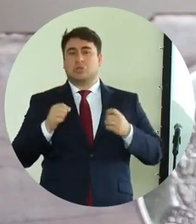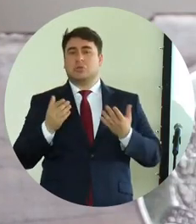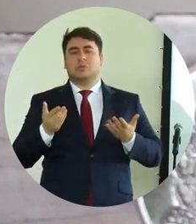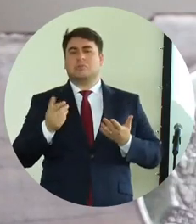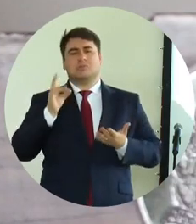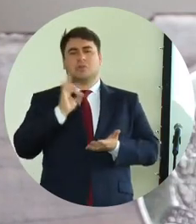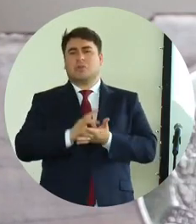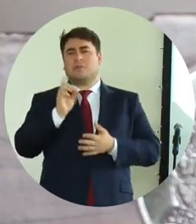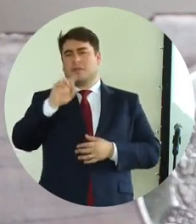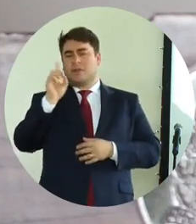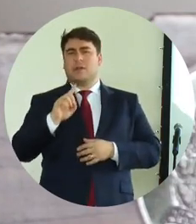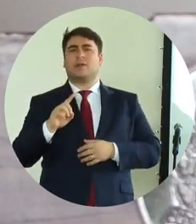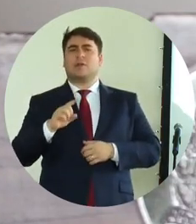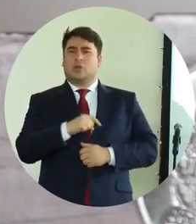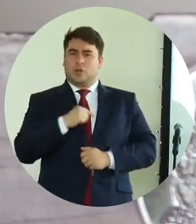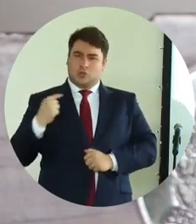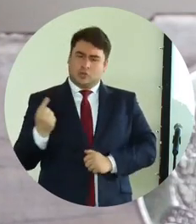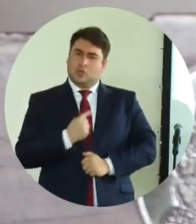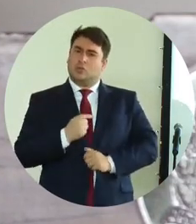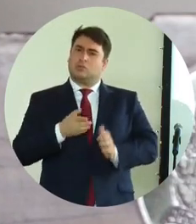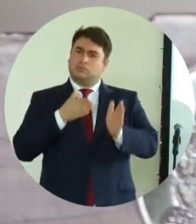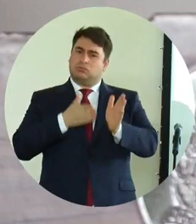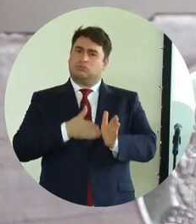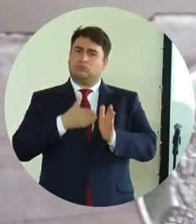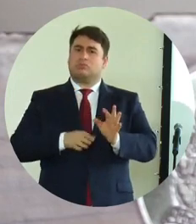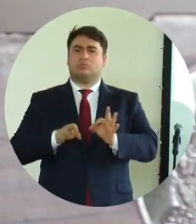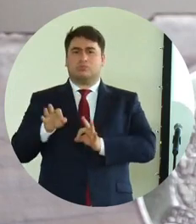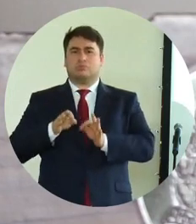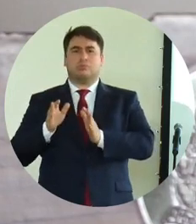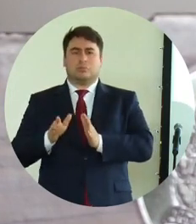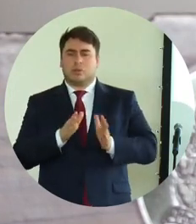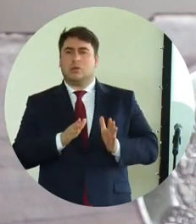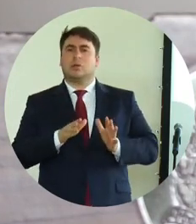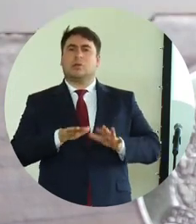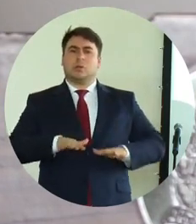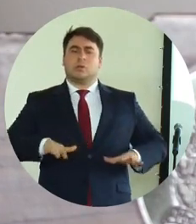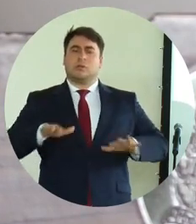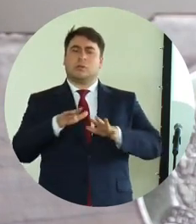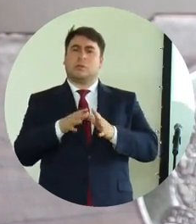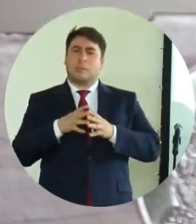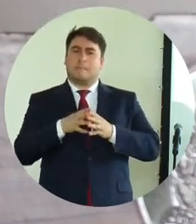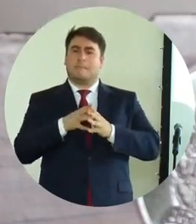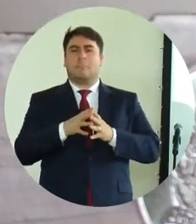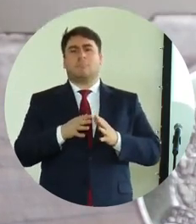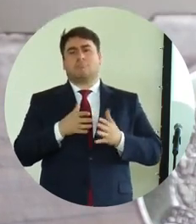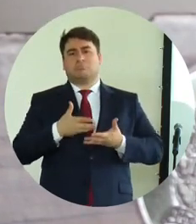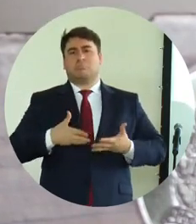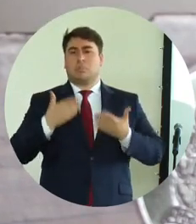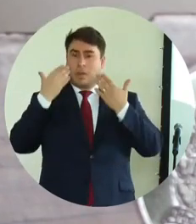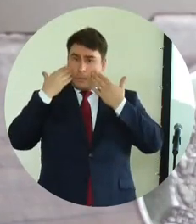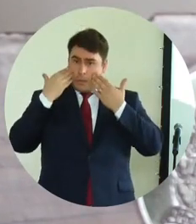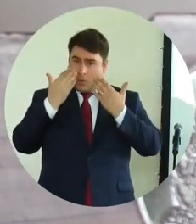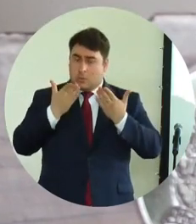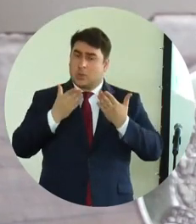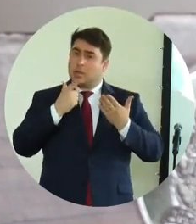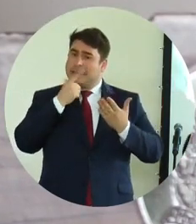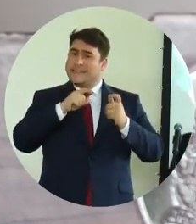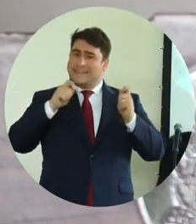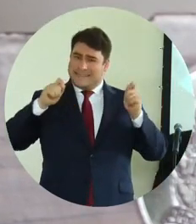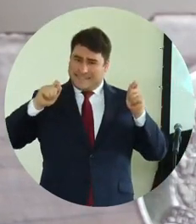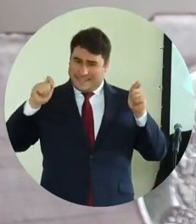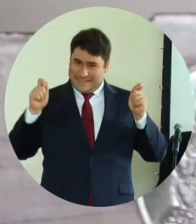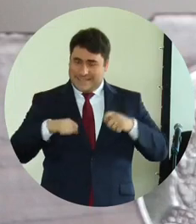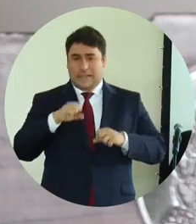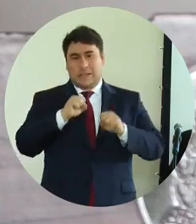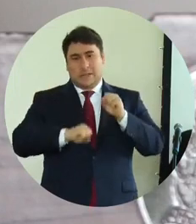é verdade. Nós precisamos estabelecer mecanismos de aproximação com esse público e mostrar que a empresa,